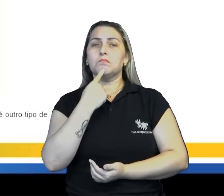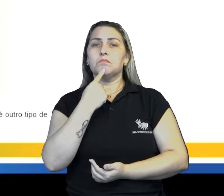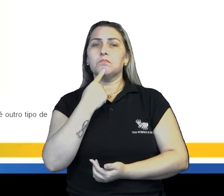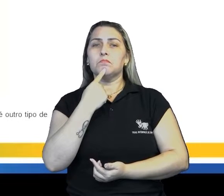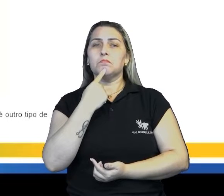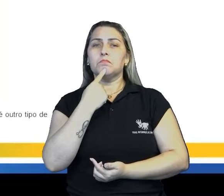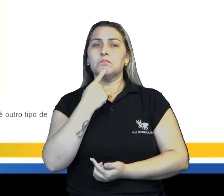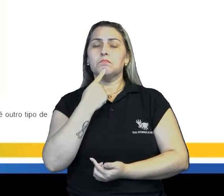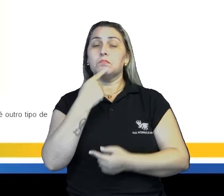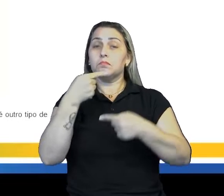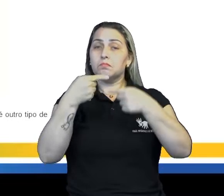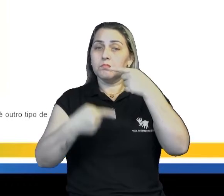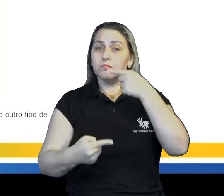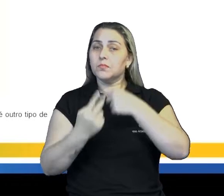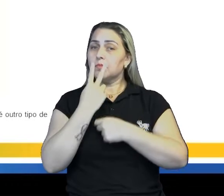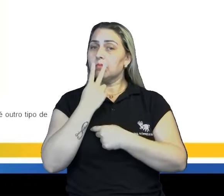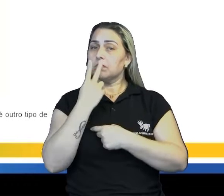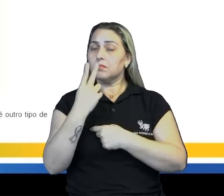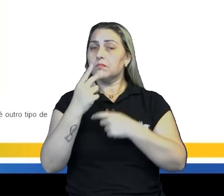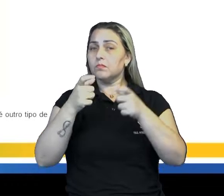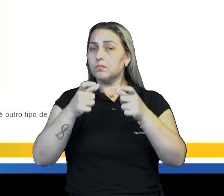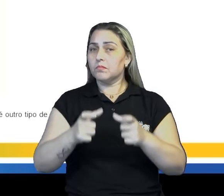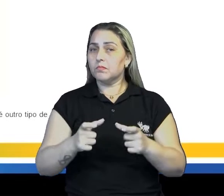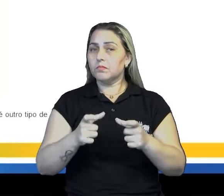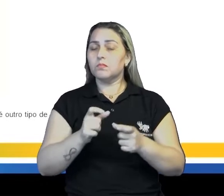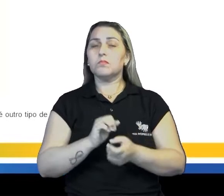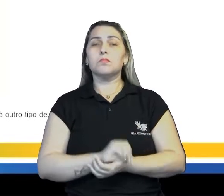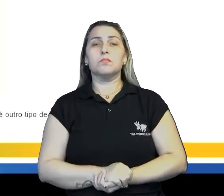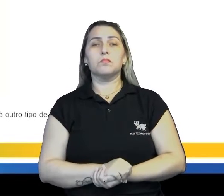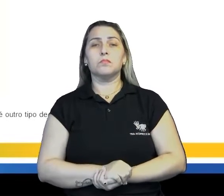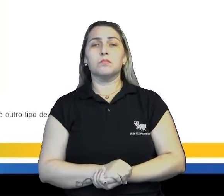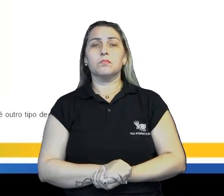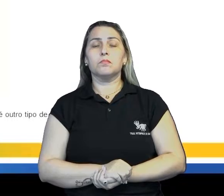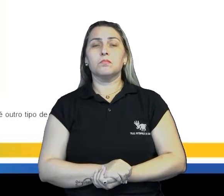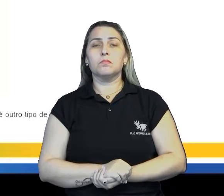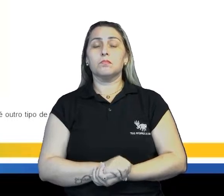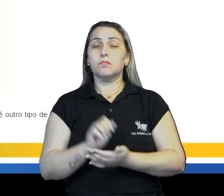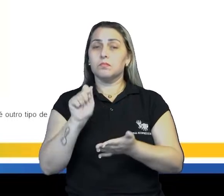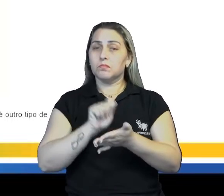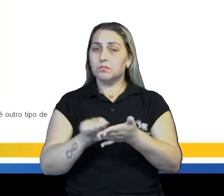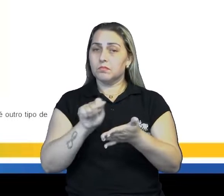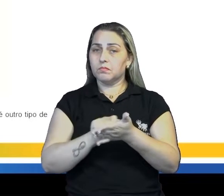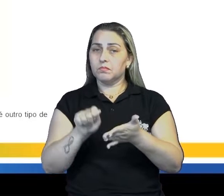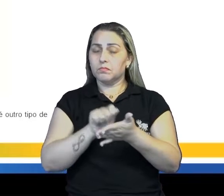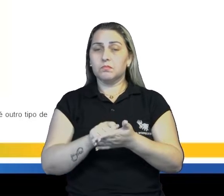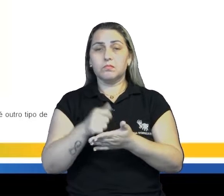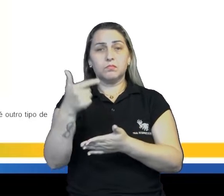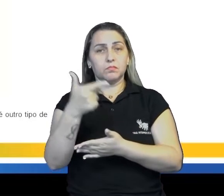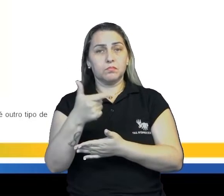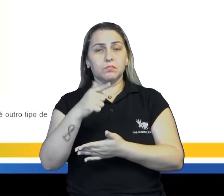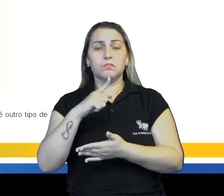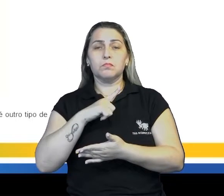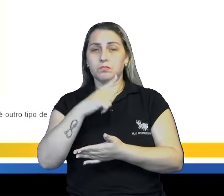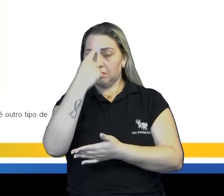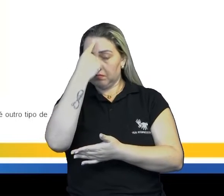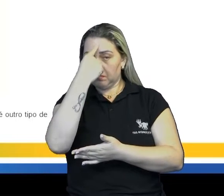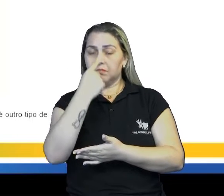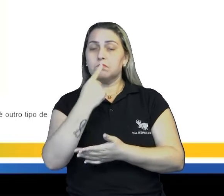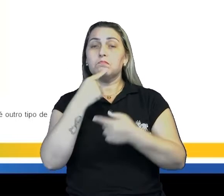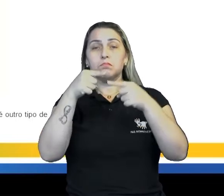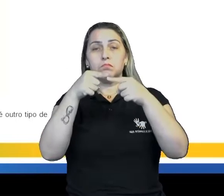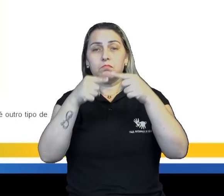aí proibido fumar neste local, né? A escrita. O segundo, nós temos uma